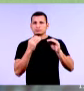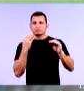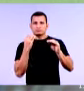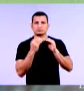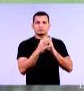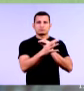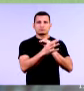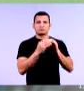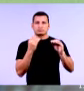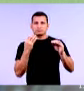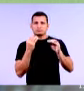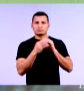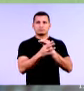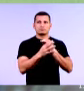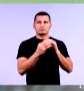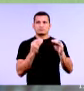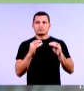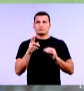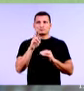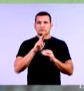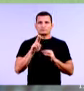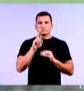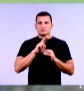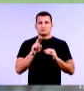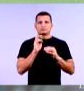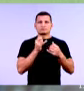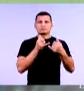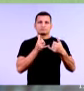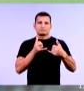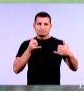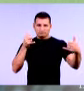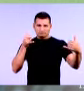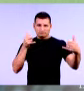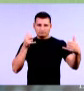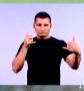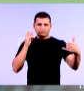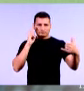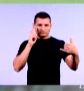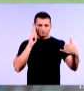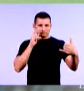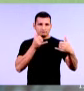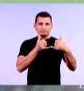usando o que a gente já viu, um meio de transmissão que foi